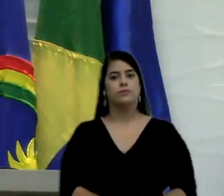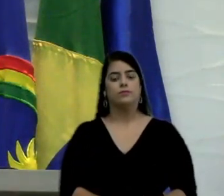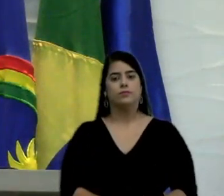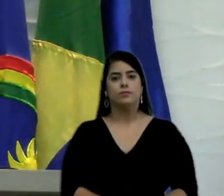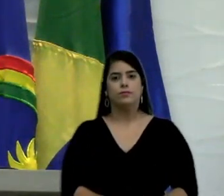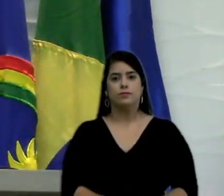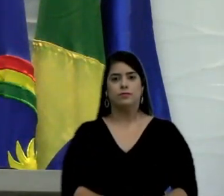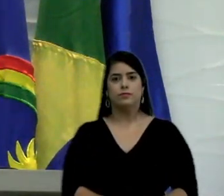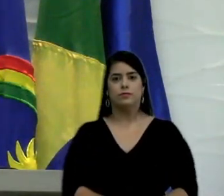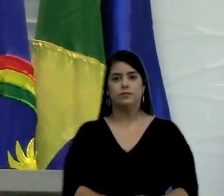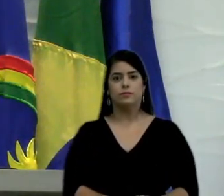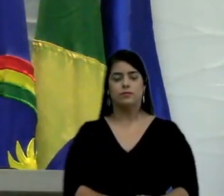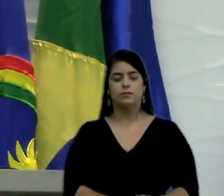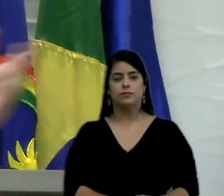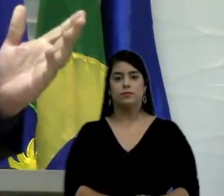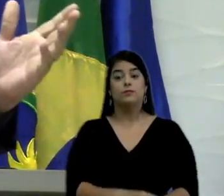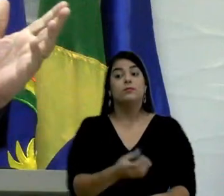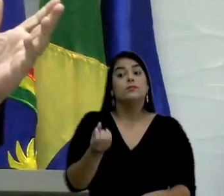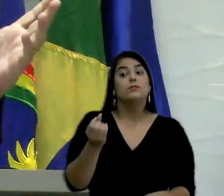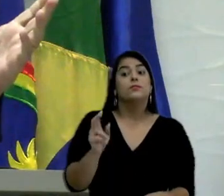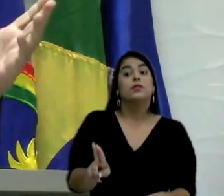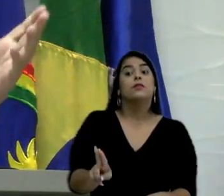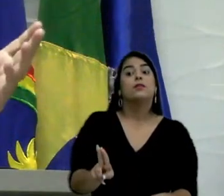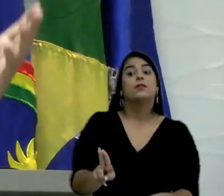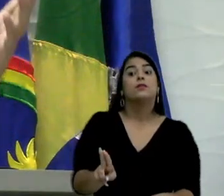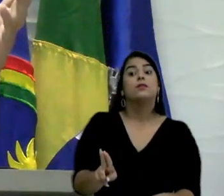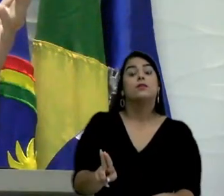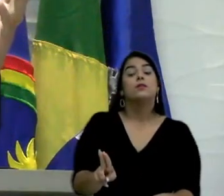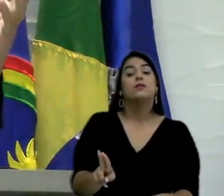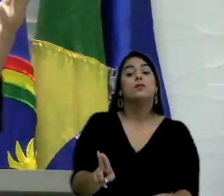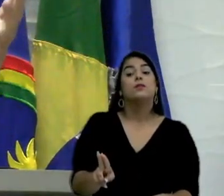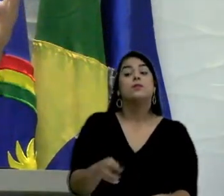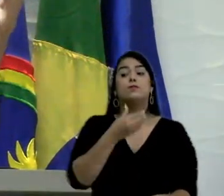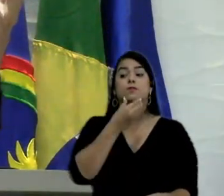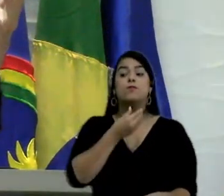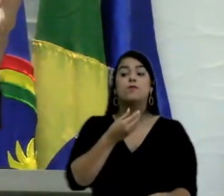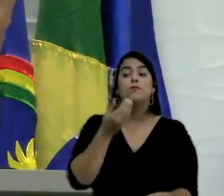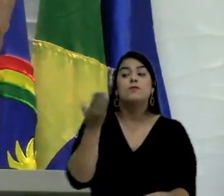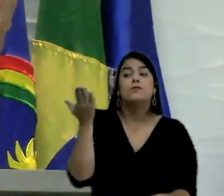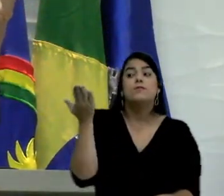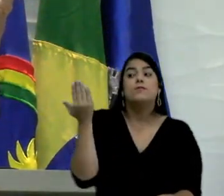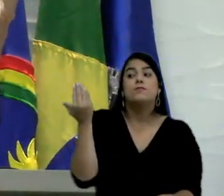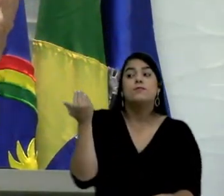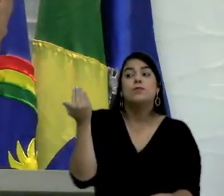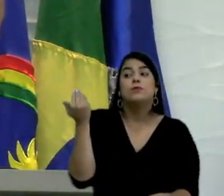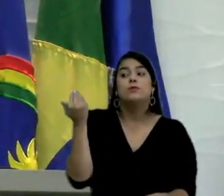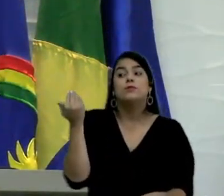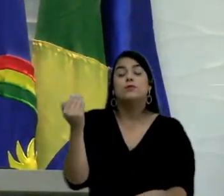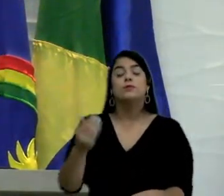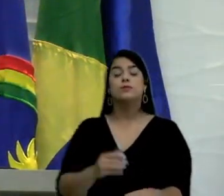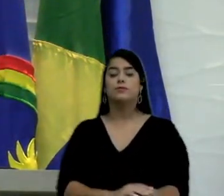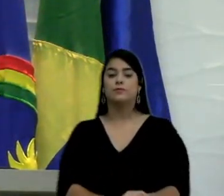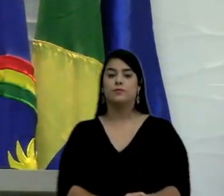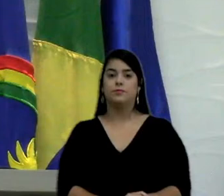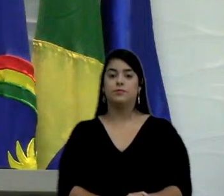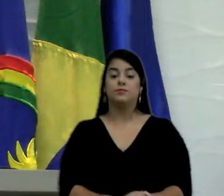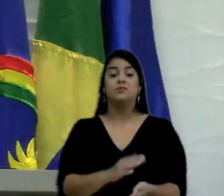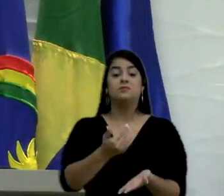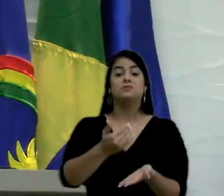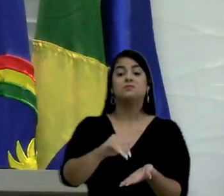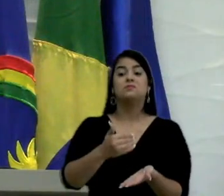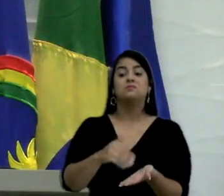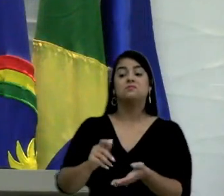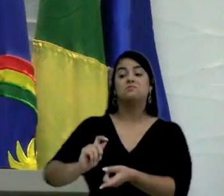deputada ou o ex o ex secretário